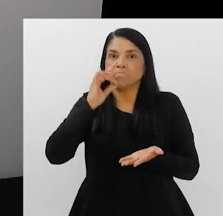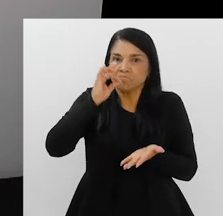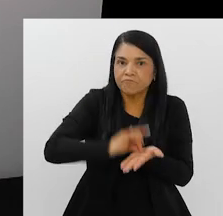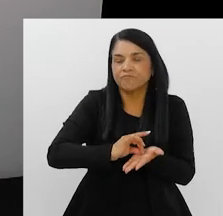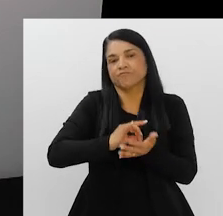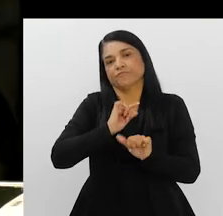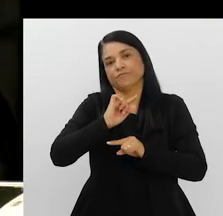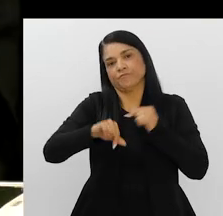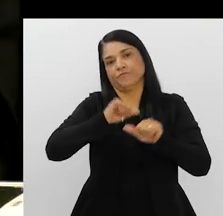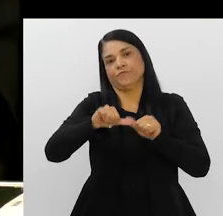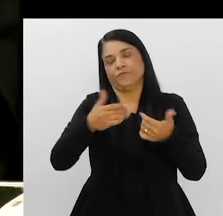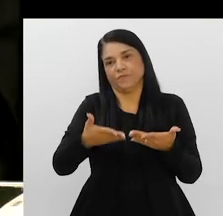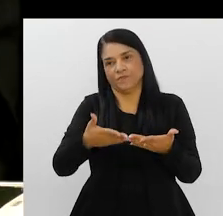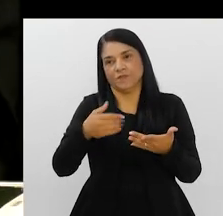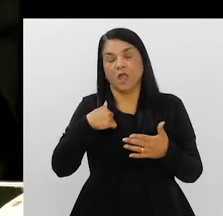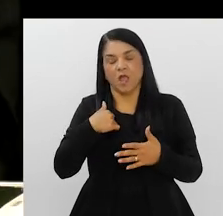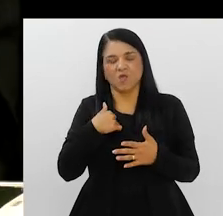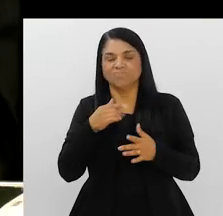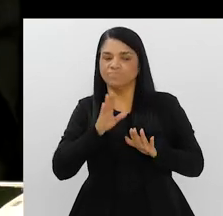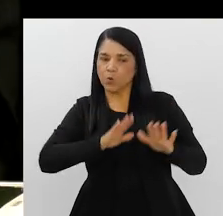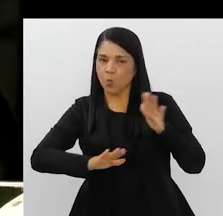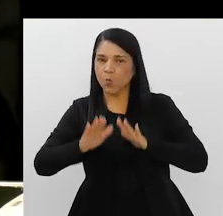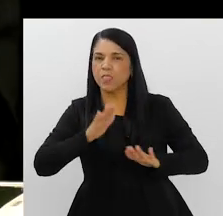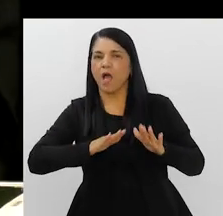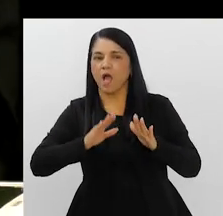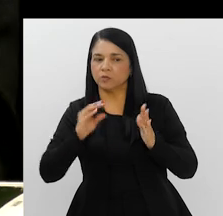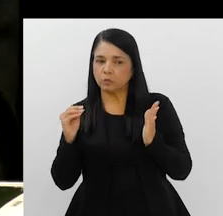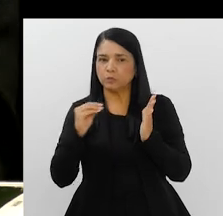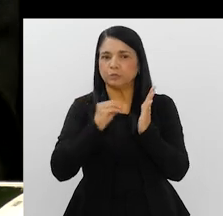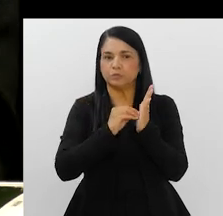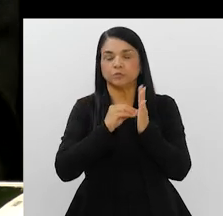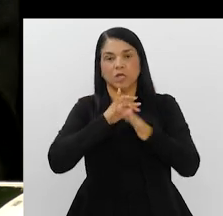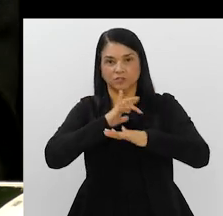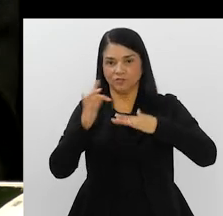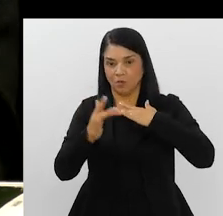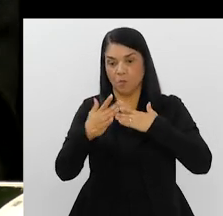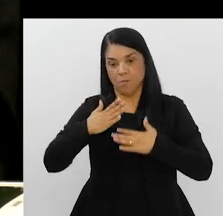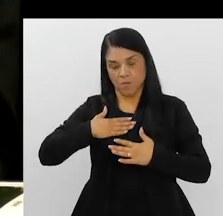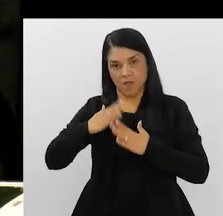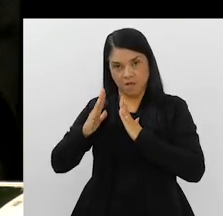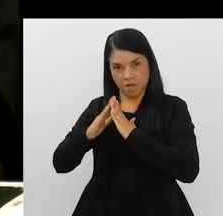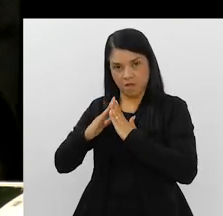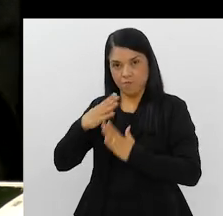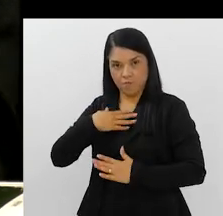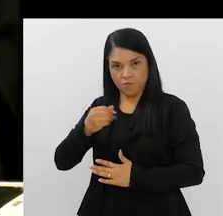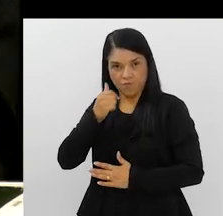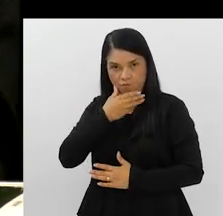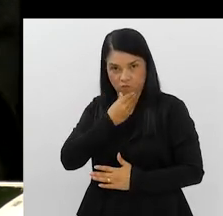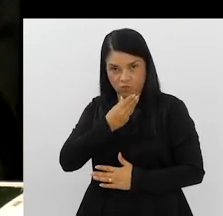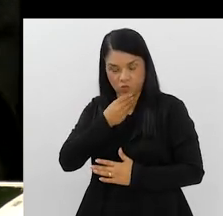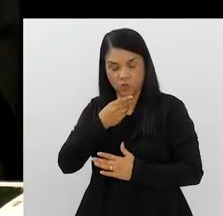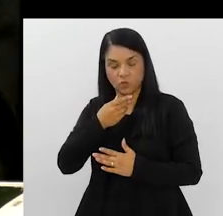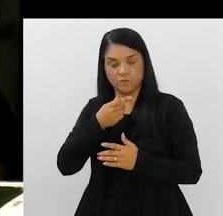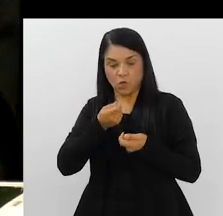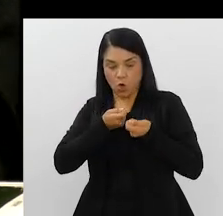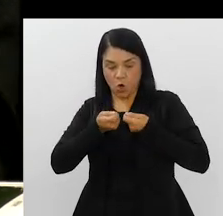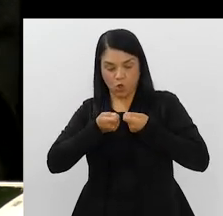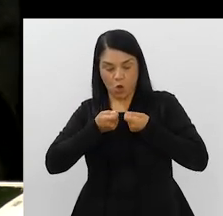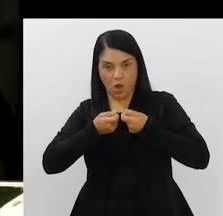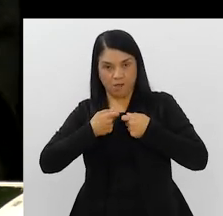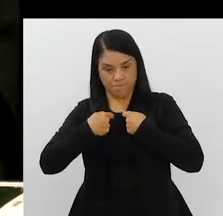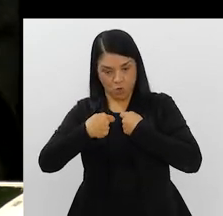Eu sou muito cauteloso quando eu coloco qualquer coisa na rede social. Aí eu tenho em casa meu filho que fica